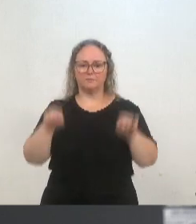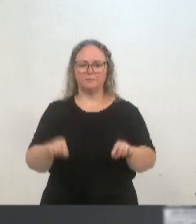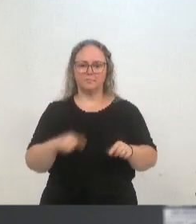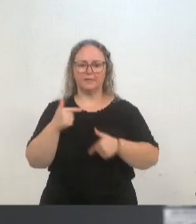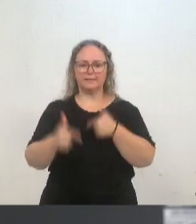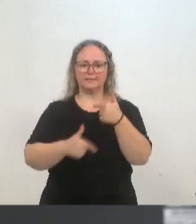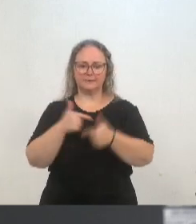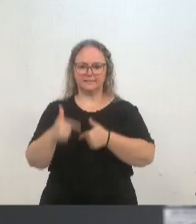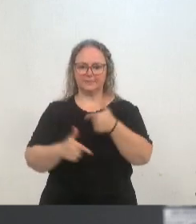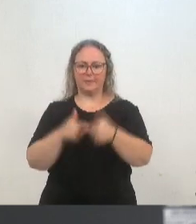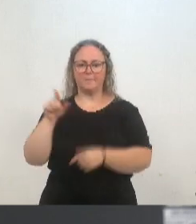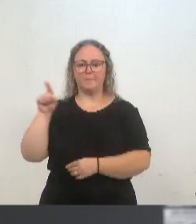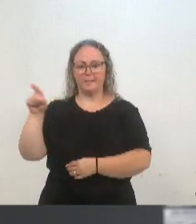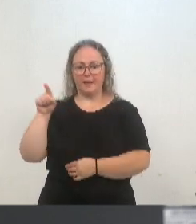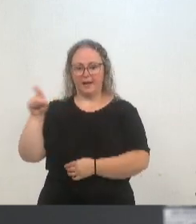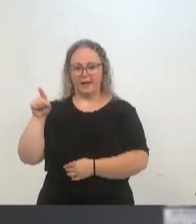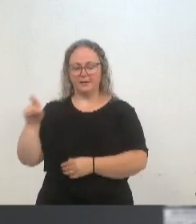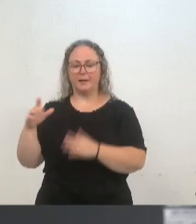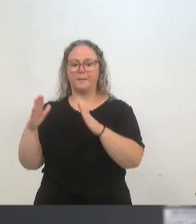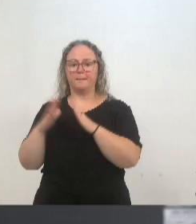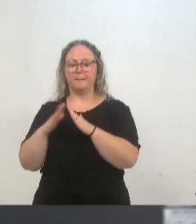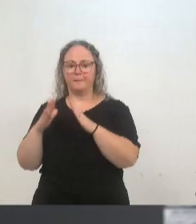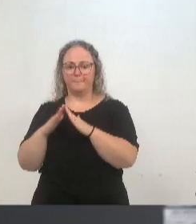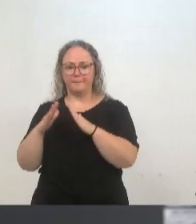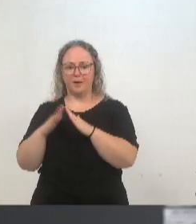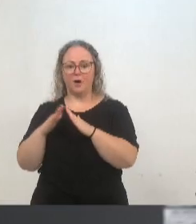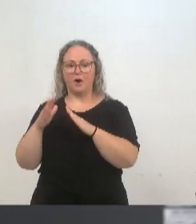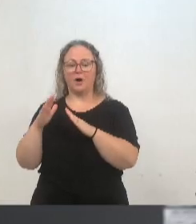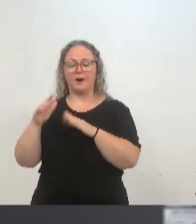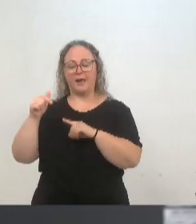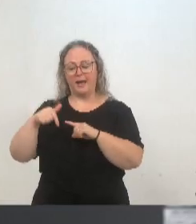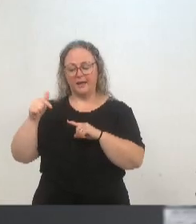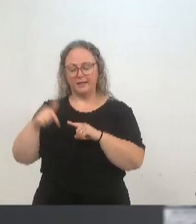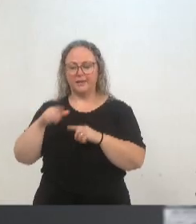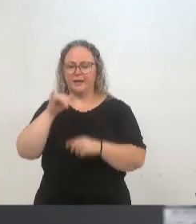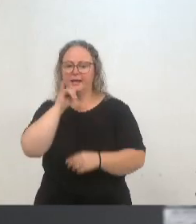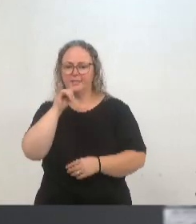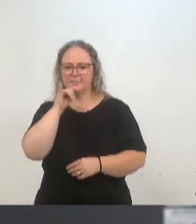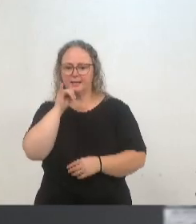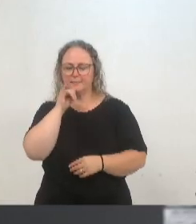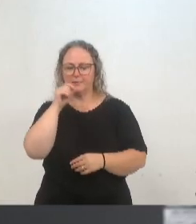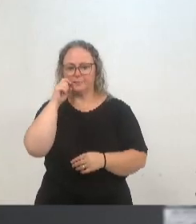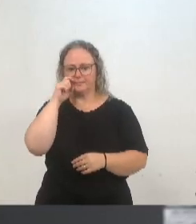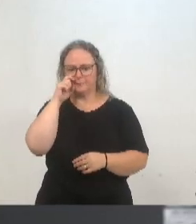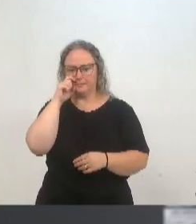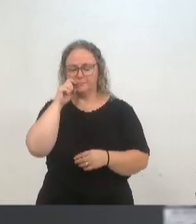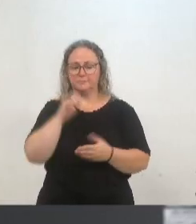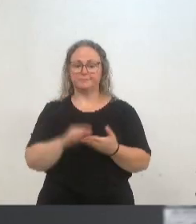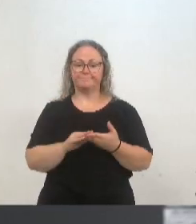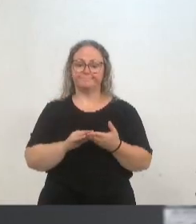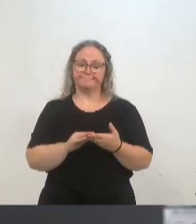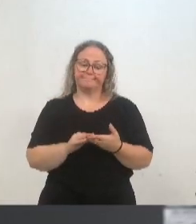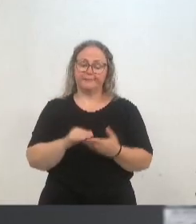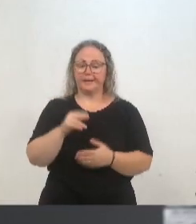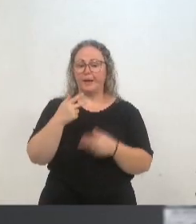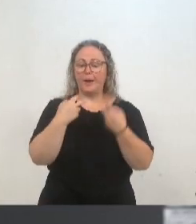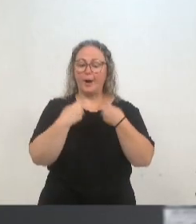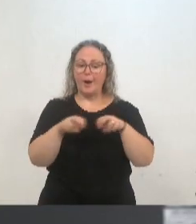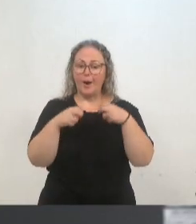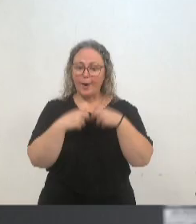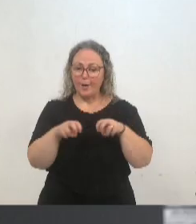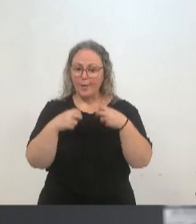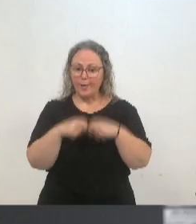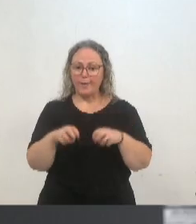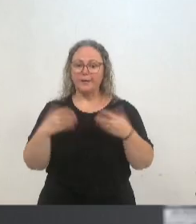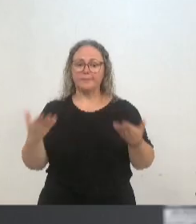mas mora em Blumenau, usa o serviço público de Blumenau, o ônibus que a prefeitura bota dinheiro público, o serviço de saúde,